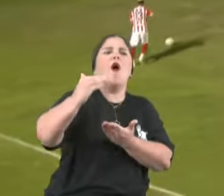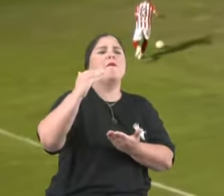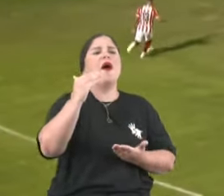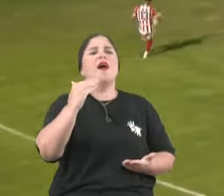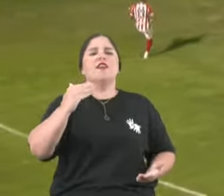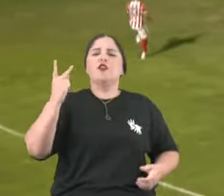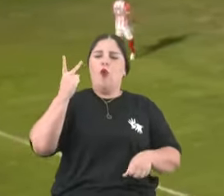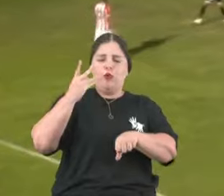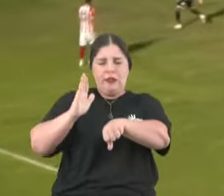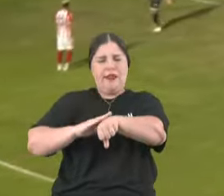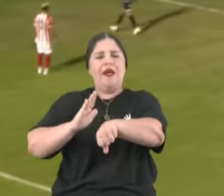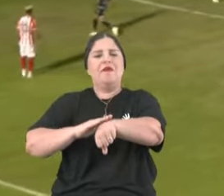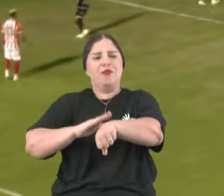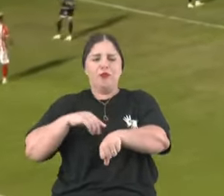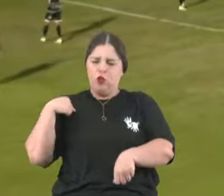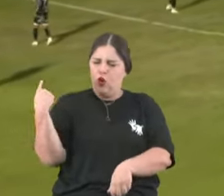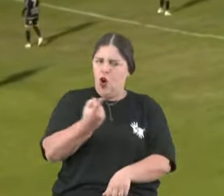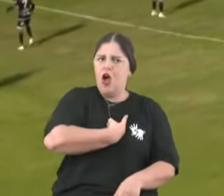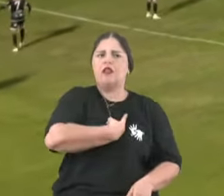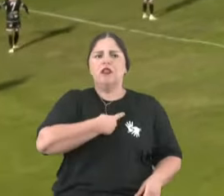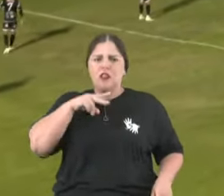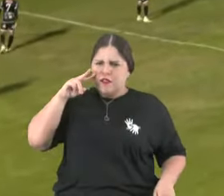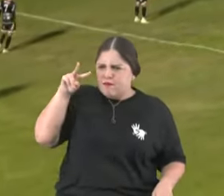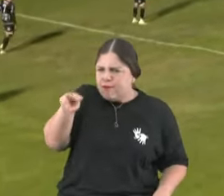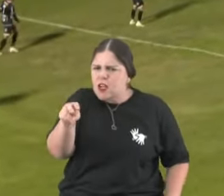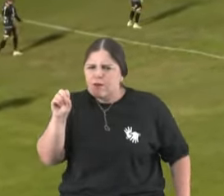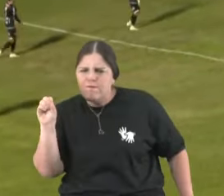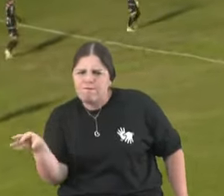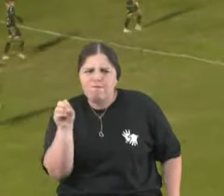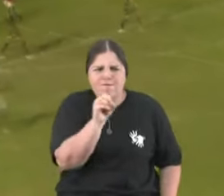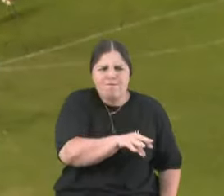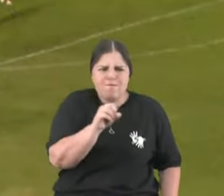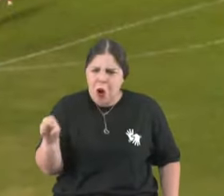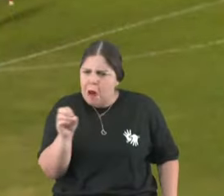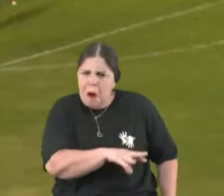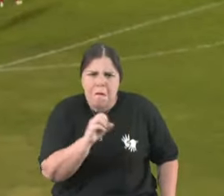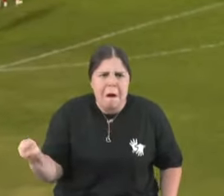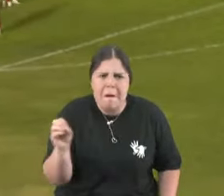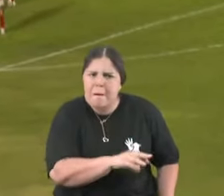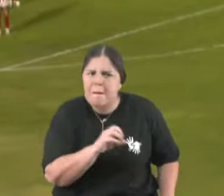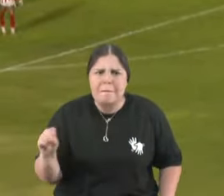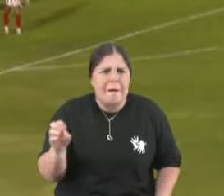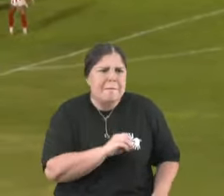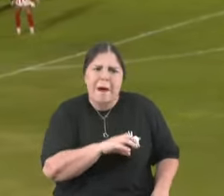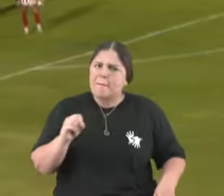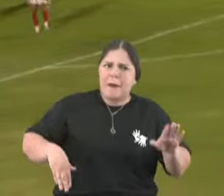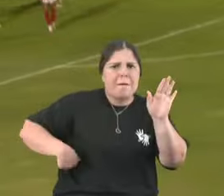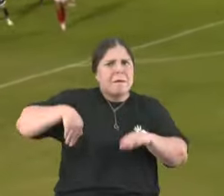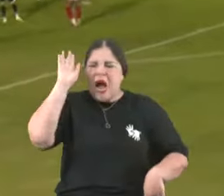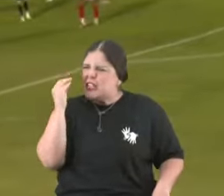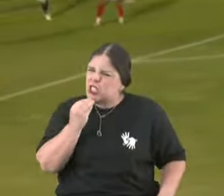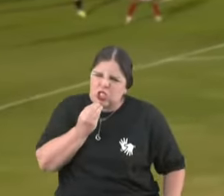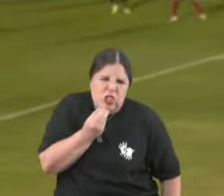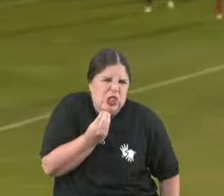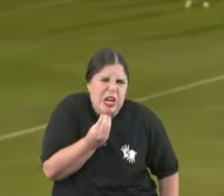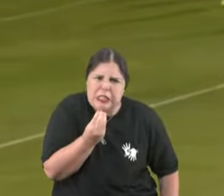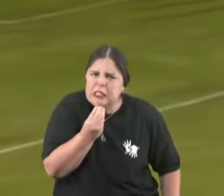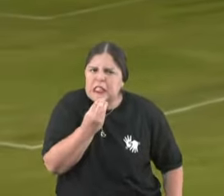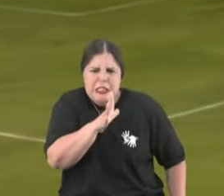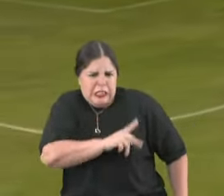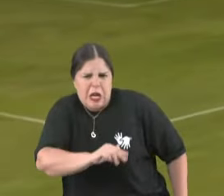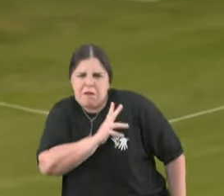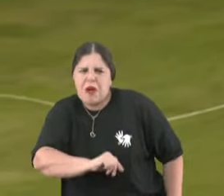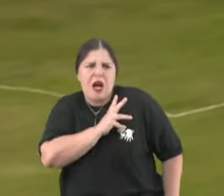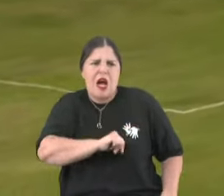a gente já via um jogo mais intenso, com mais chances de finalização. CRB finalizou com 2 minutos,